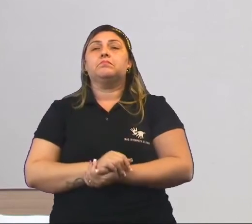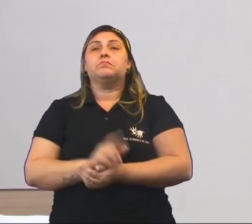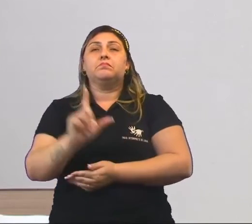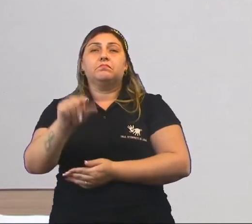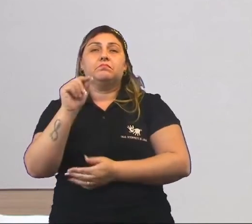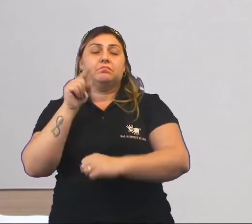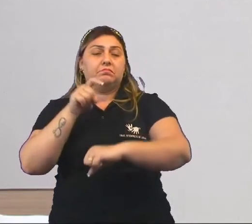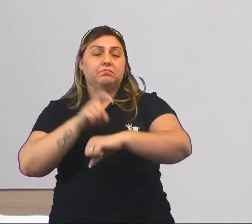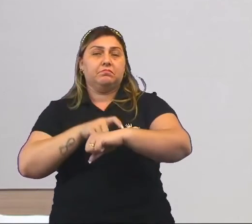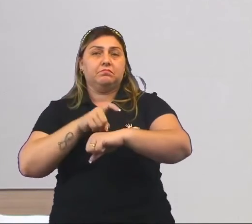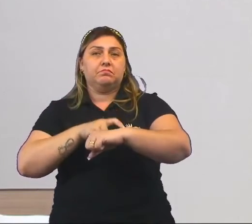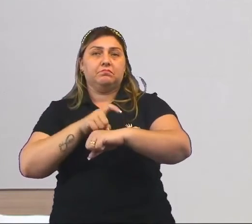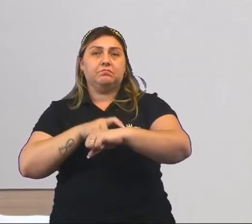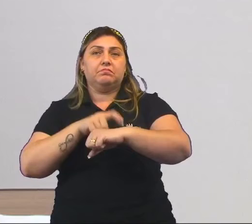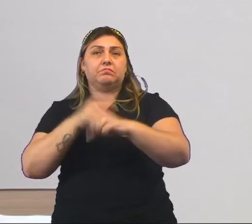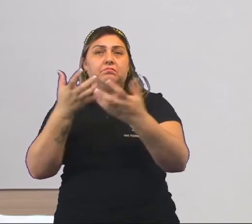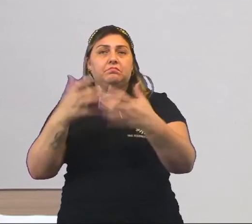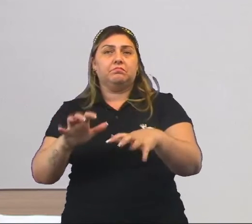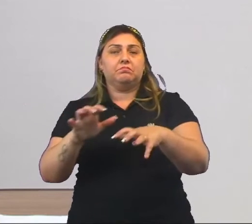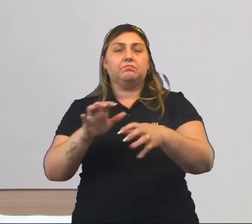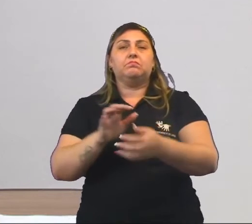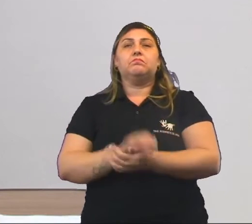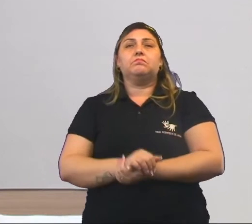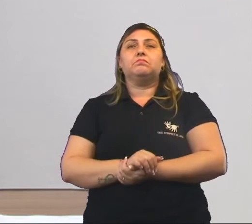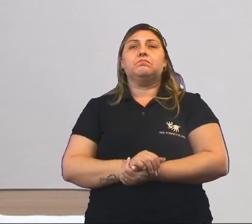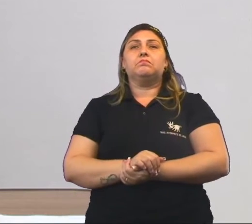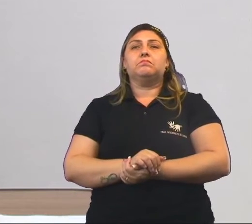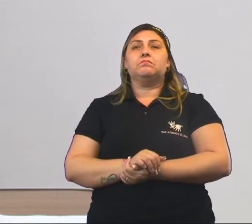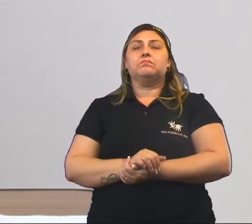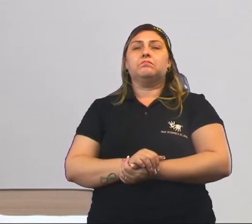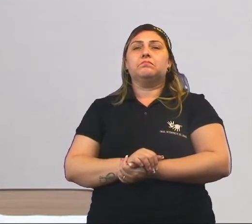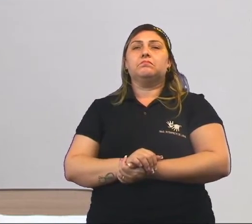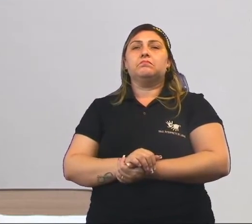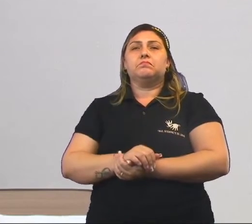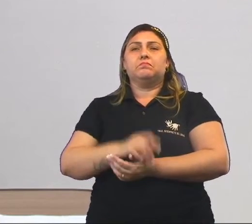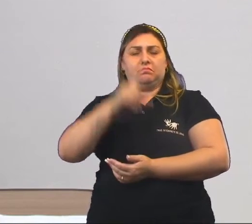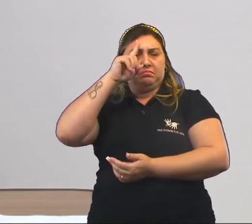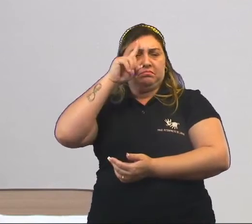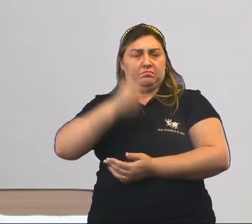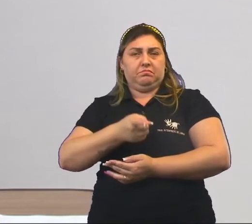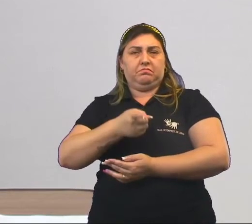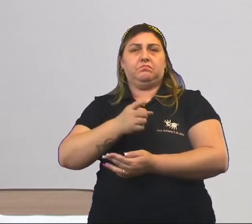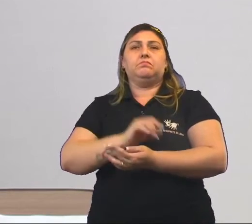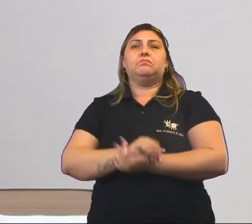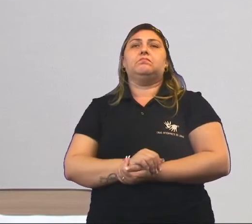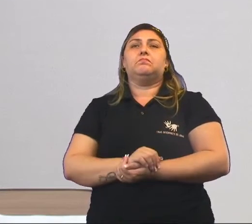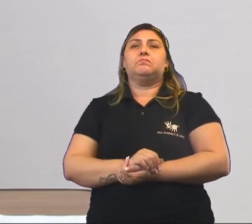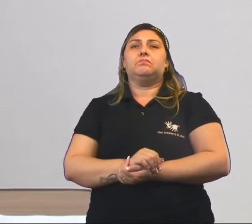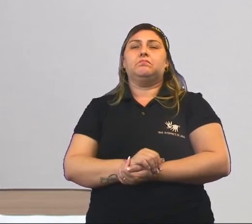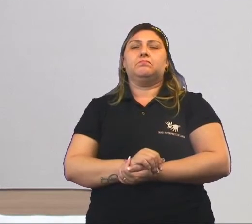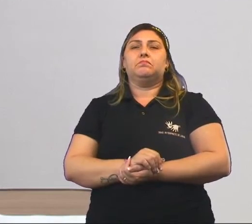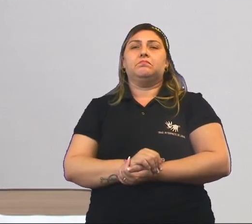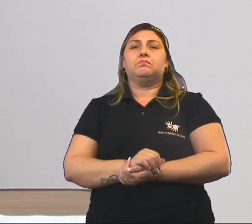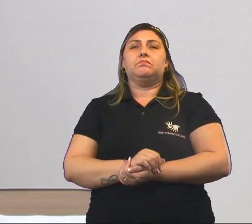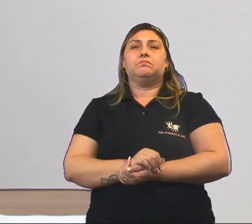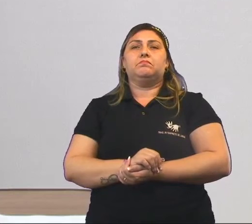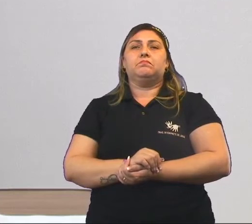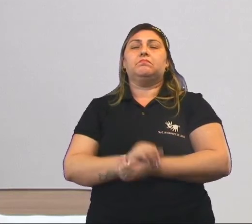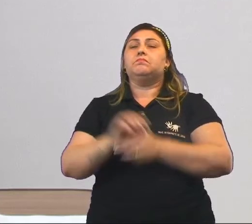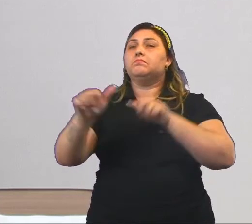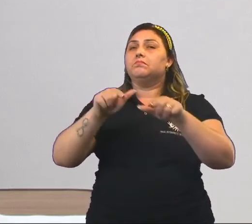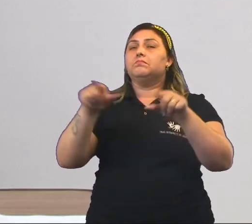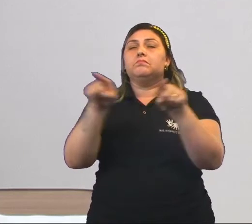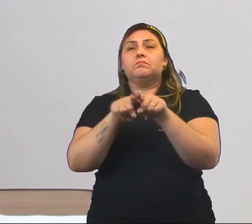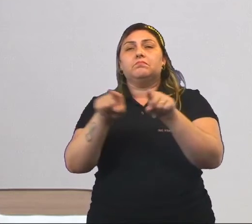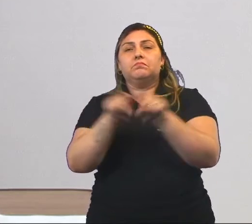escolher no momento que ela não quiser mais exercer aquilo. Ela não está sendo obrigada a exercer aquela função. Então, é um tipo de